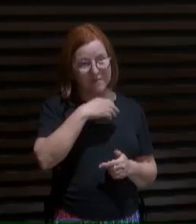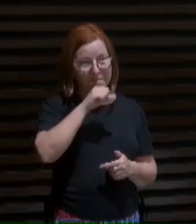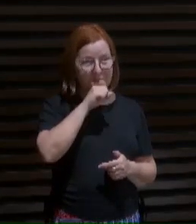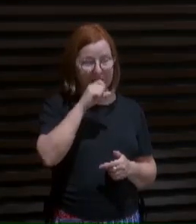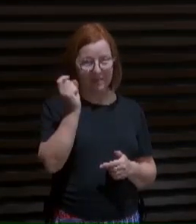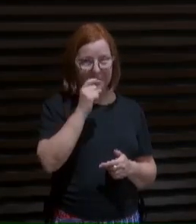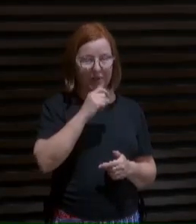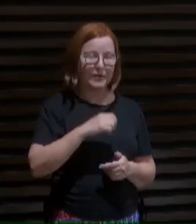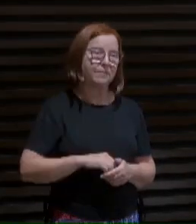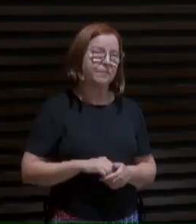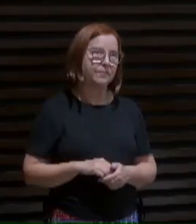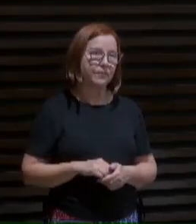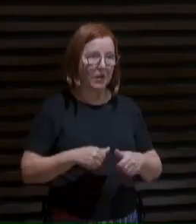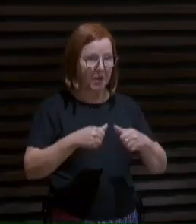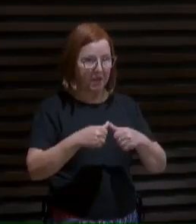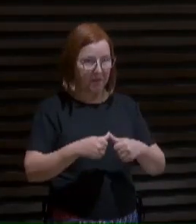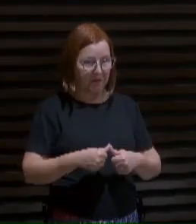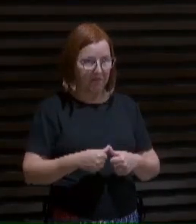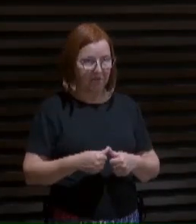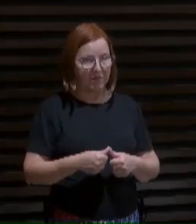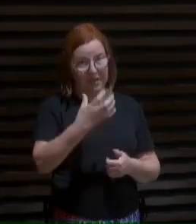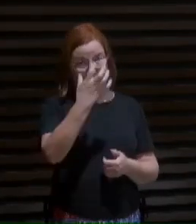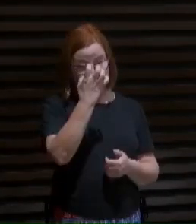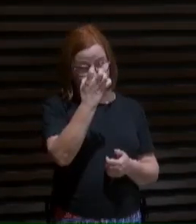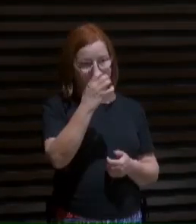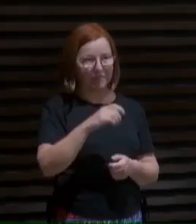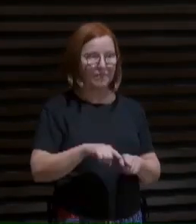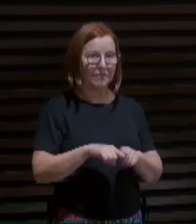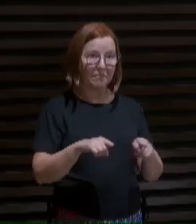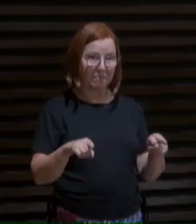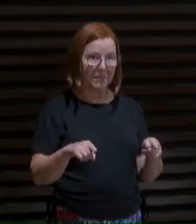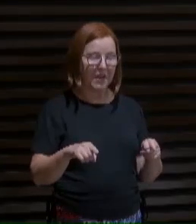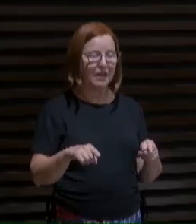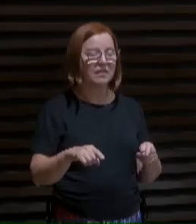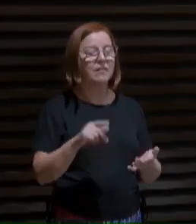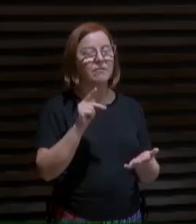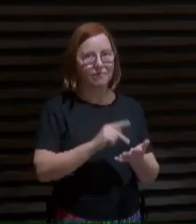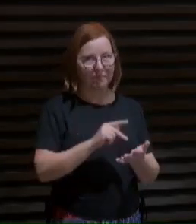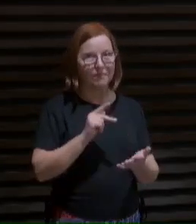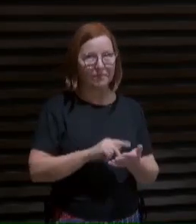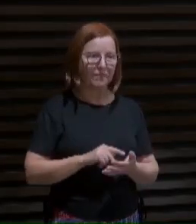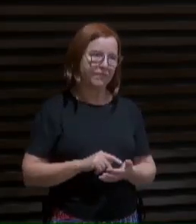Isto é bastante forte, mas é a pura realidade.